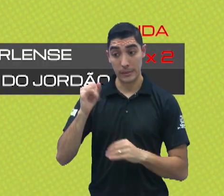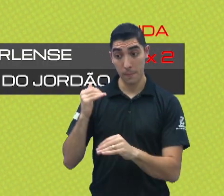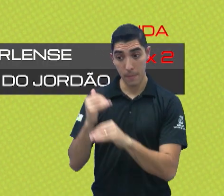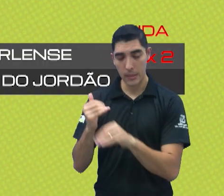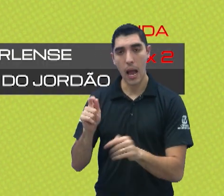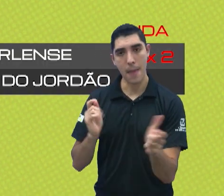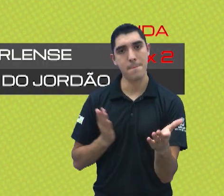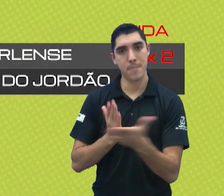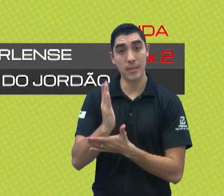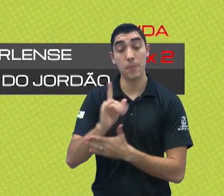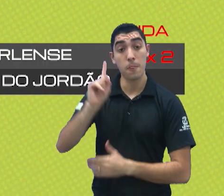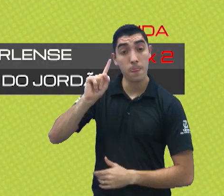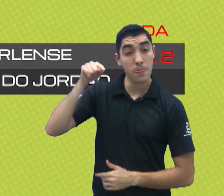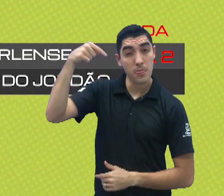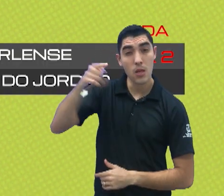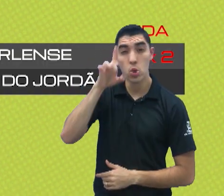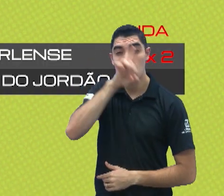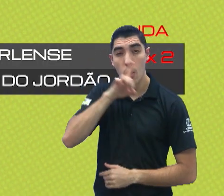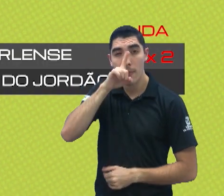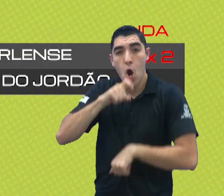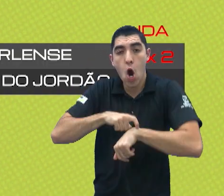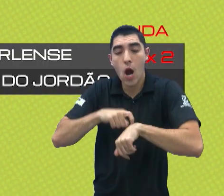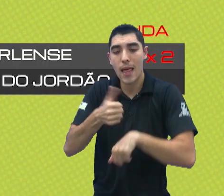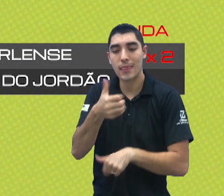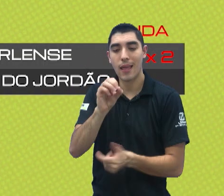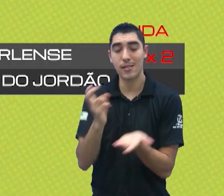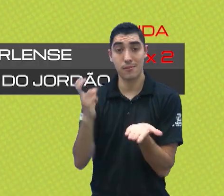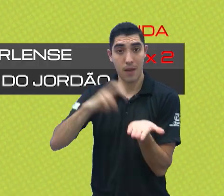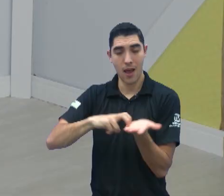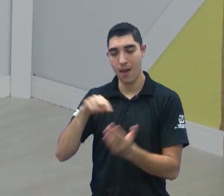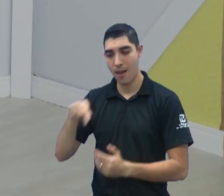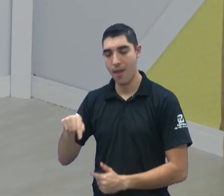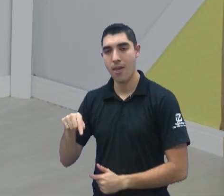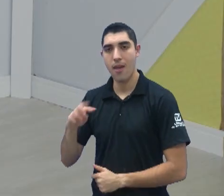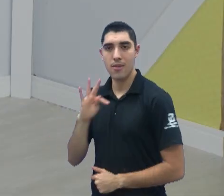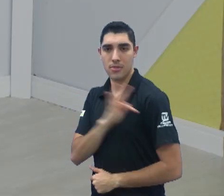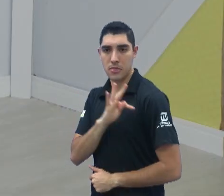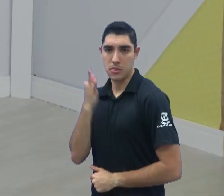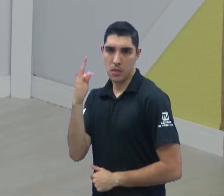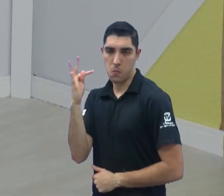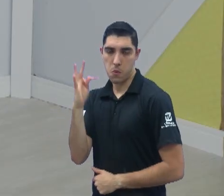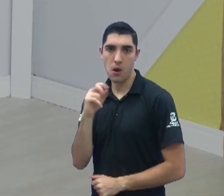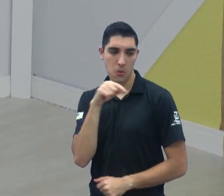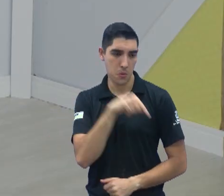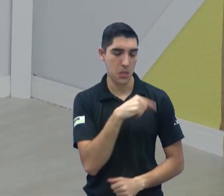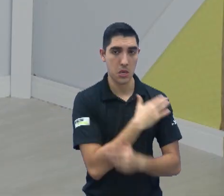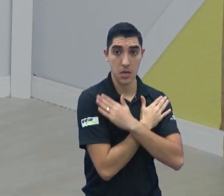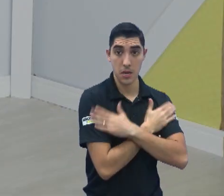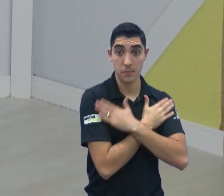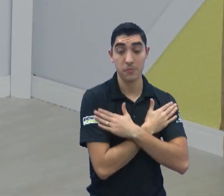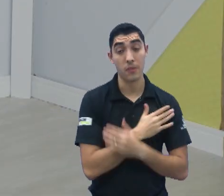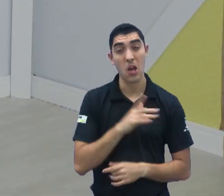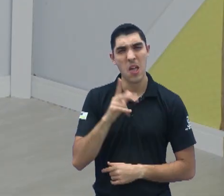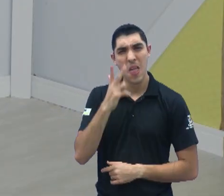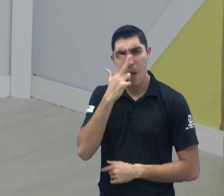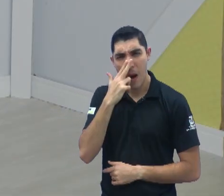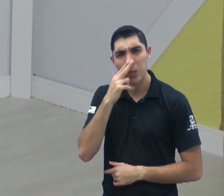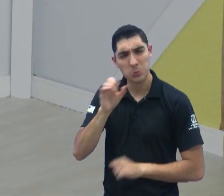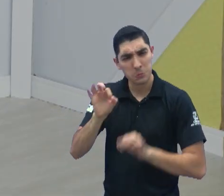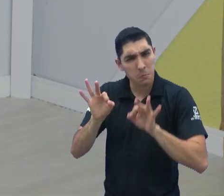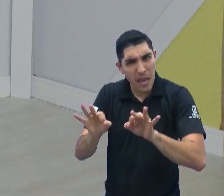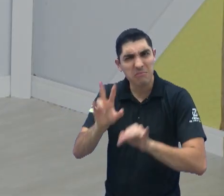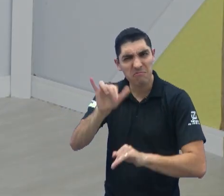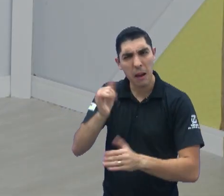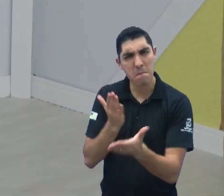domingo, 10 horas da manhã, Taboão e Campos do Jordão decidem quem vai à final. Obviamente, São José e Taboão da Serra são os grandes